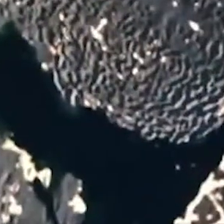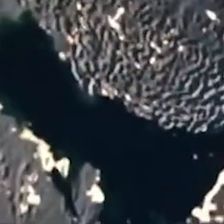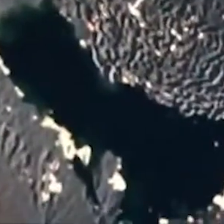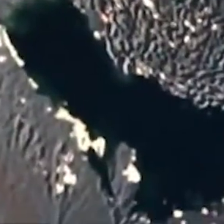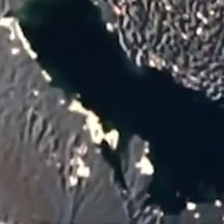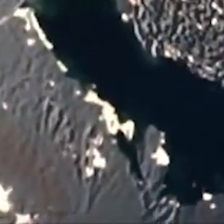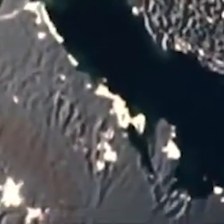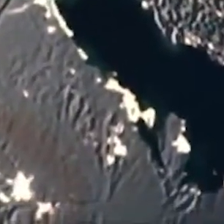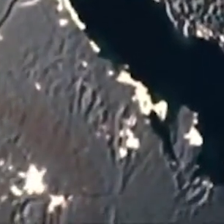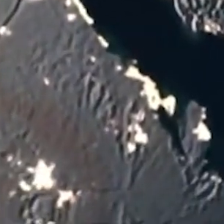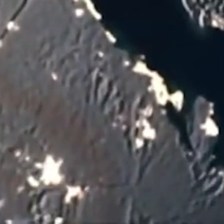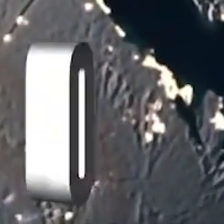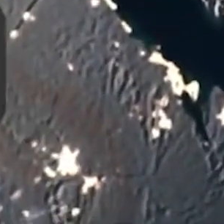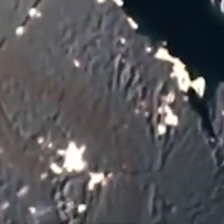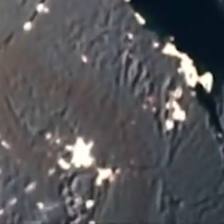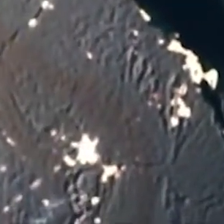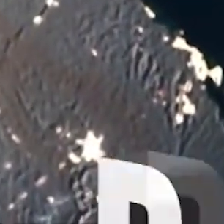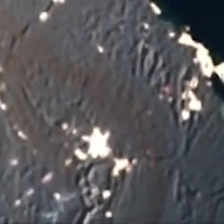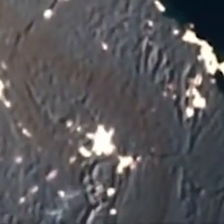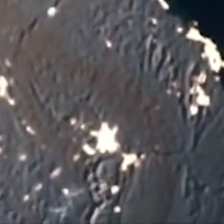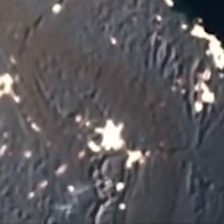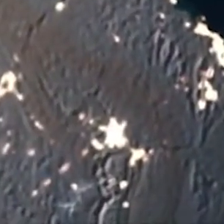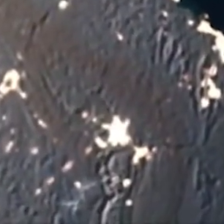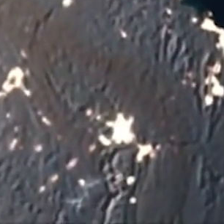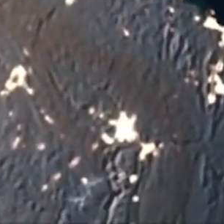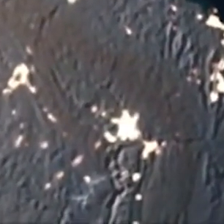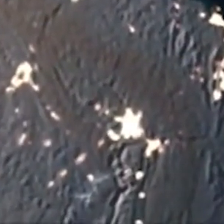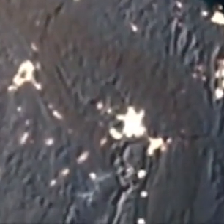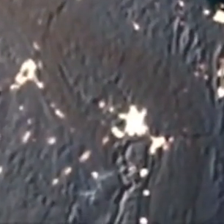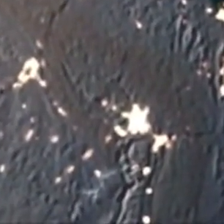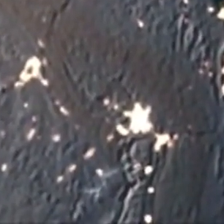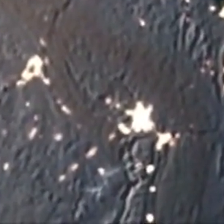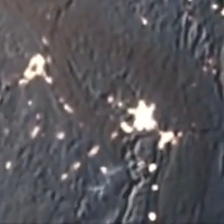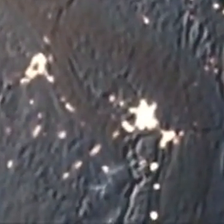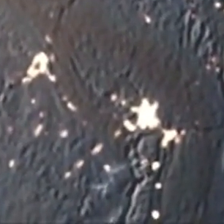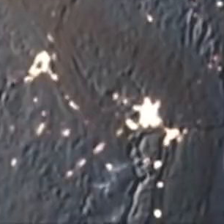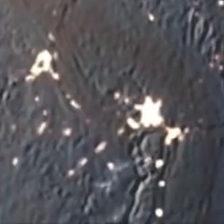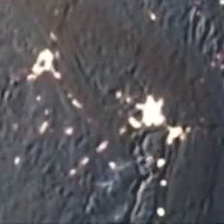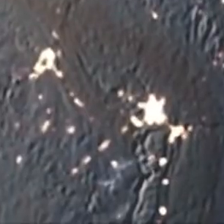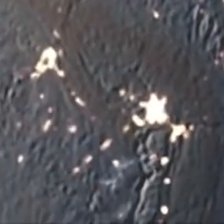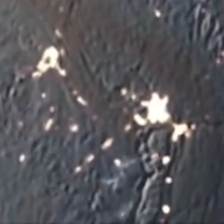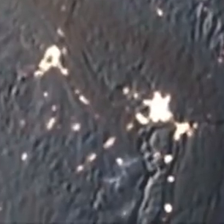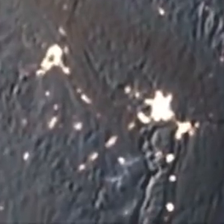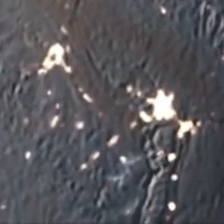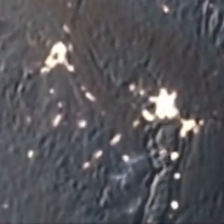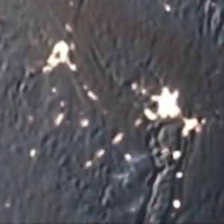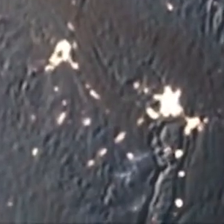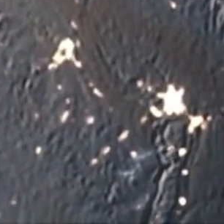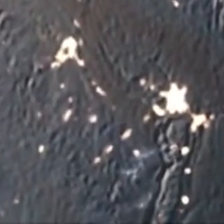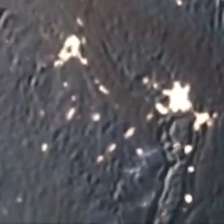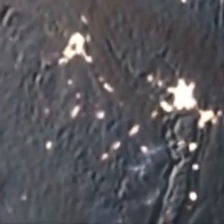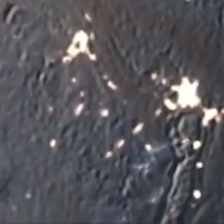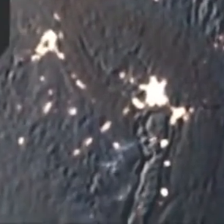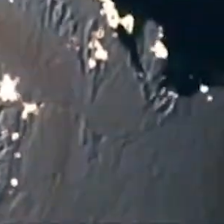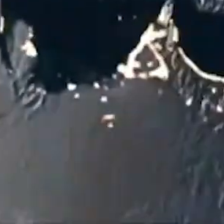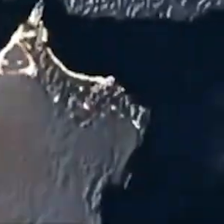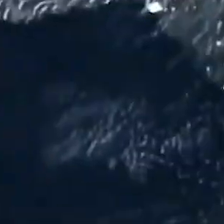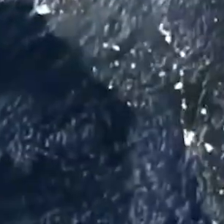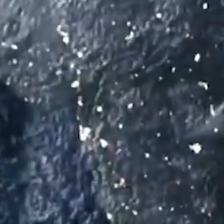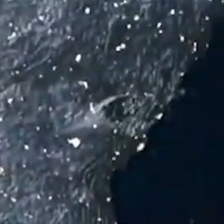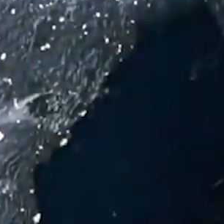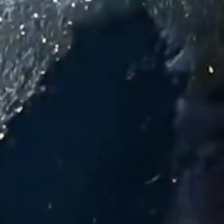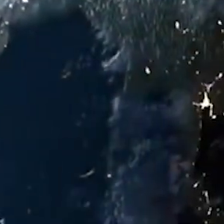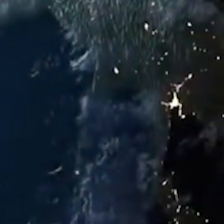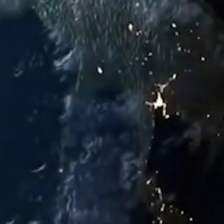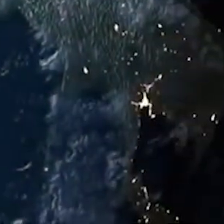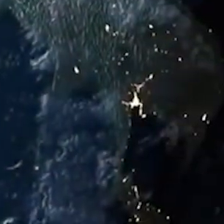espírito. Através do sistema de transmissão multiplataformas, os membros da Igreja Cristã Maranata de todo o